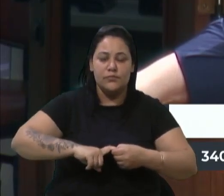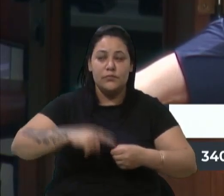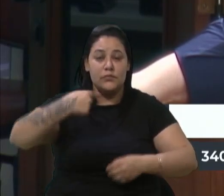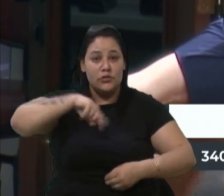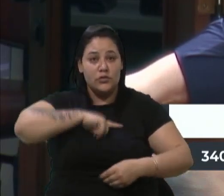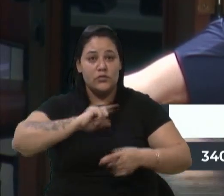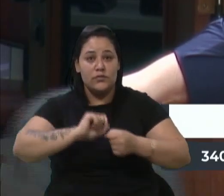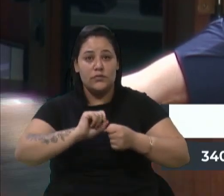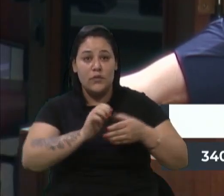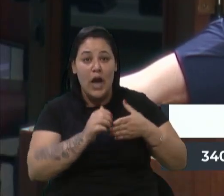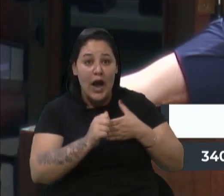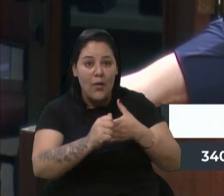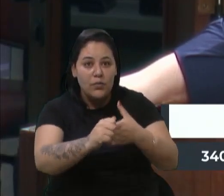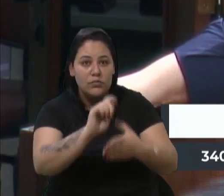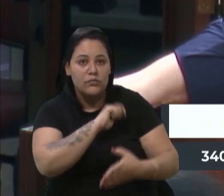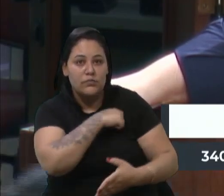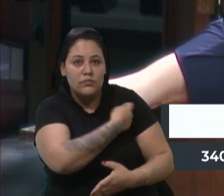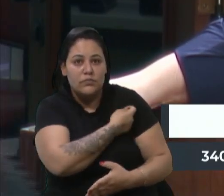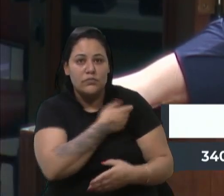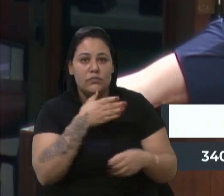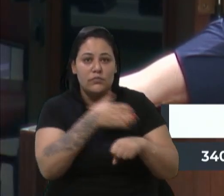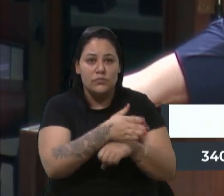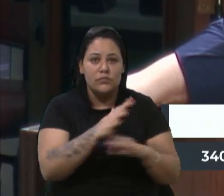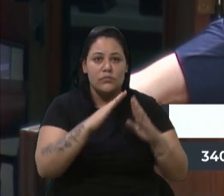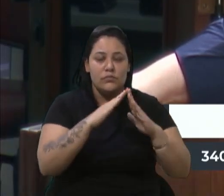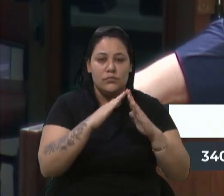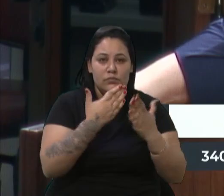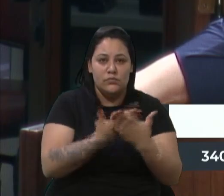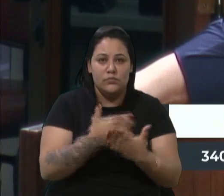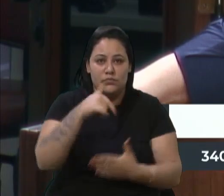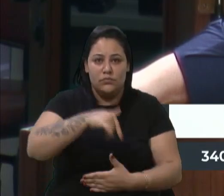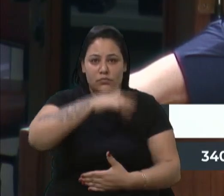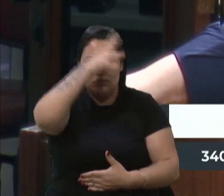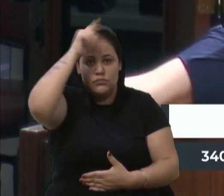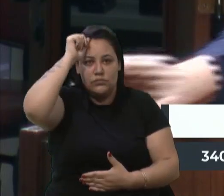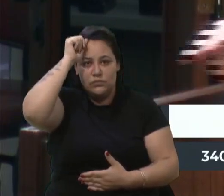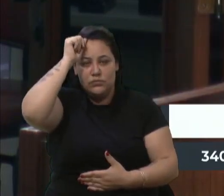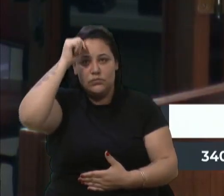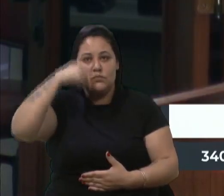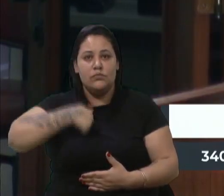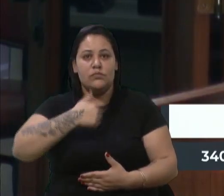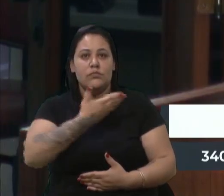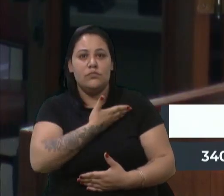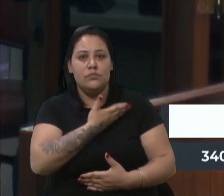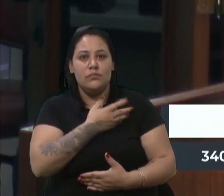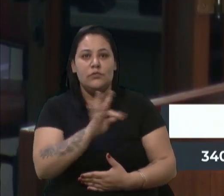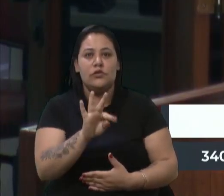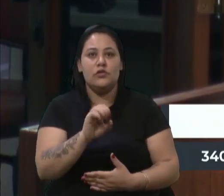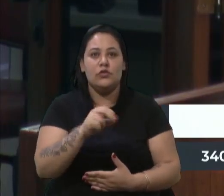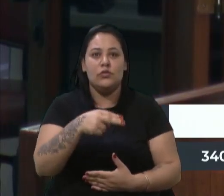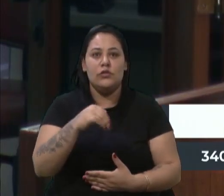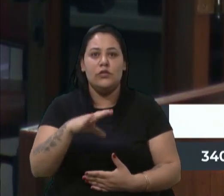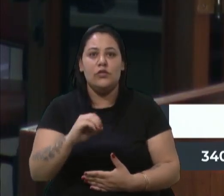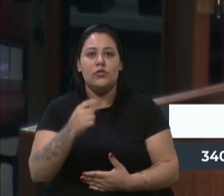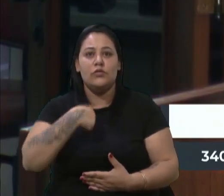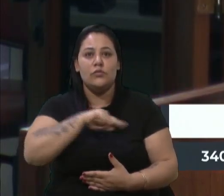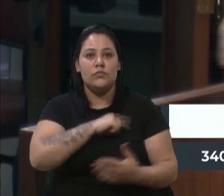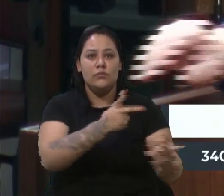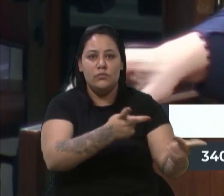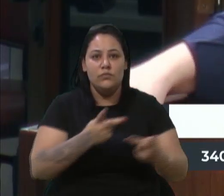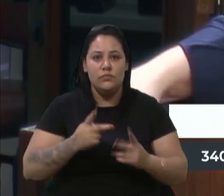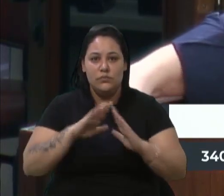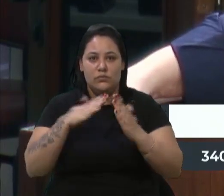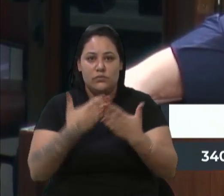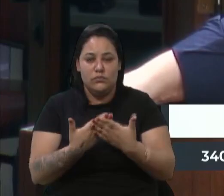vistorias regularmente nas escolas aqui do município de Caxias do Sul. E meu amigo Tonico, a gente visitando as escolas, a